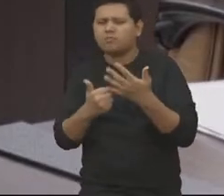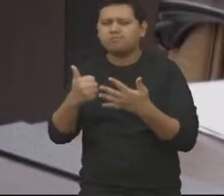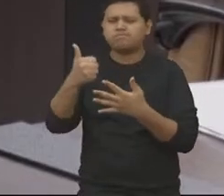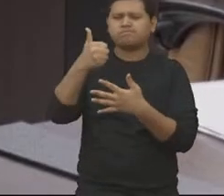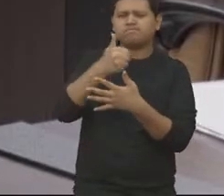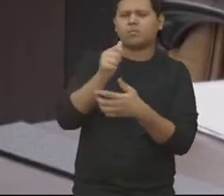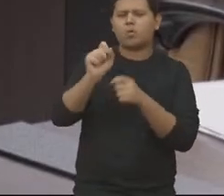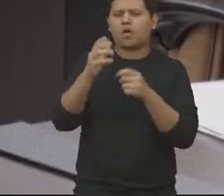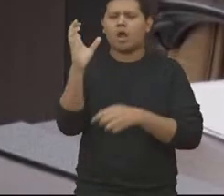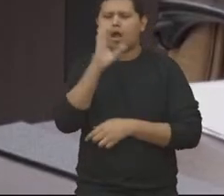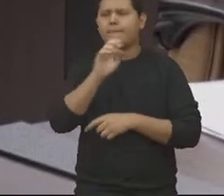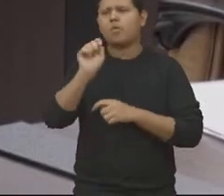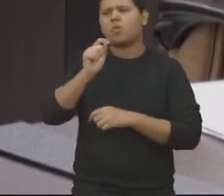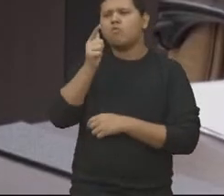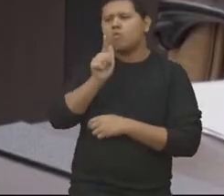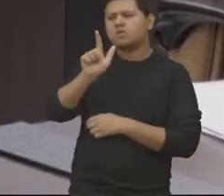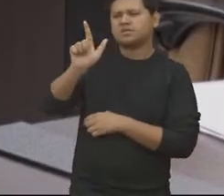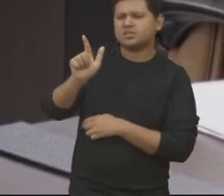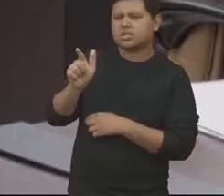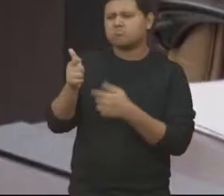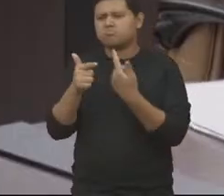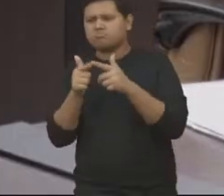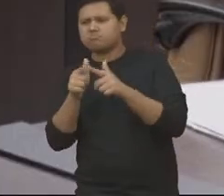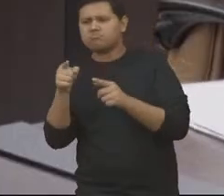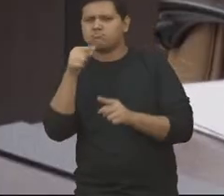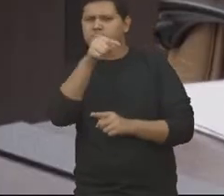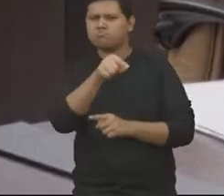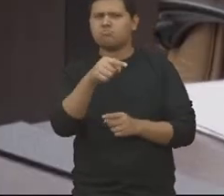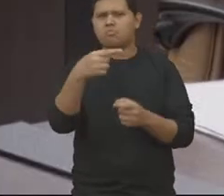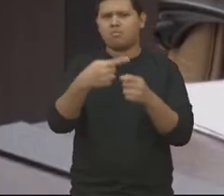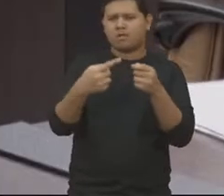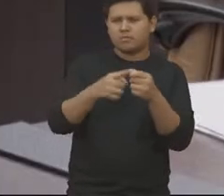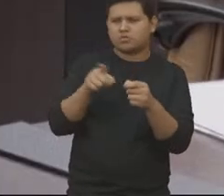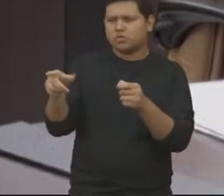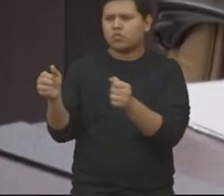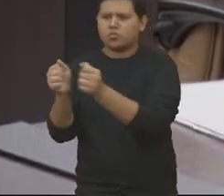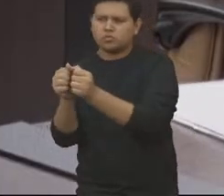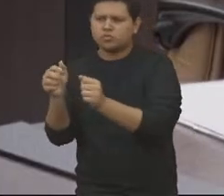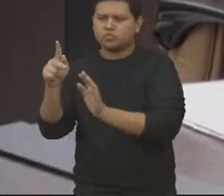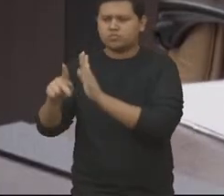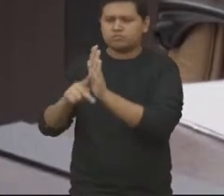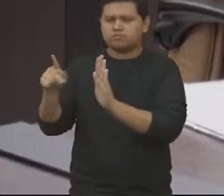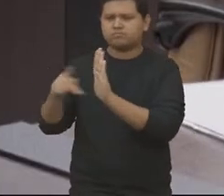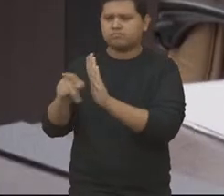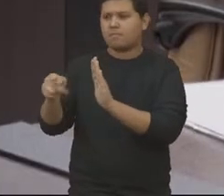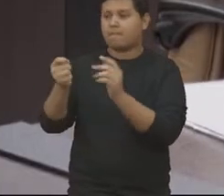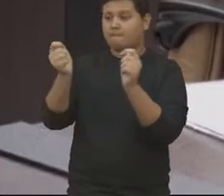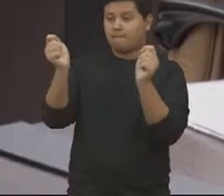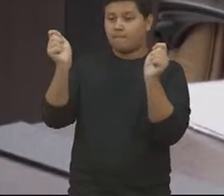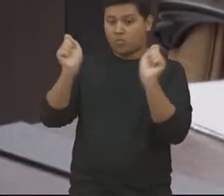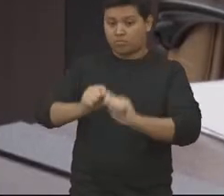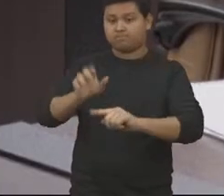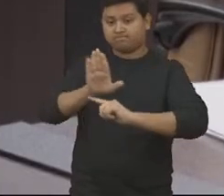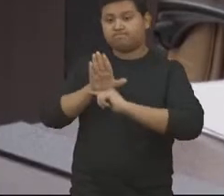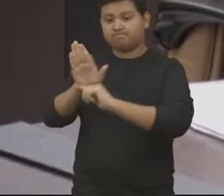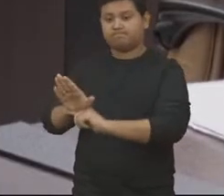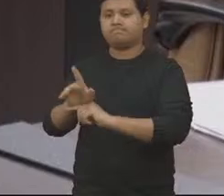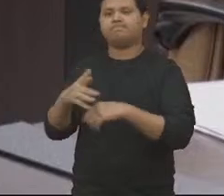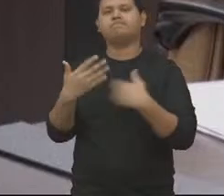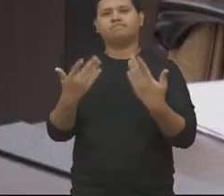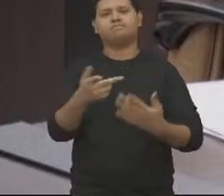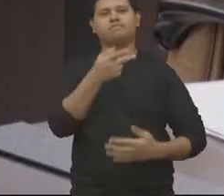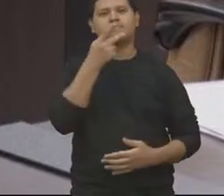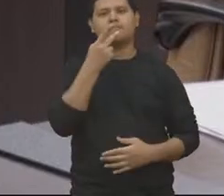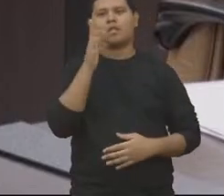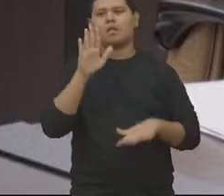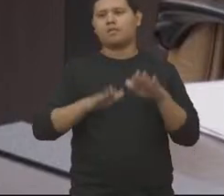agilidade, ser prioridade para o município e para as pessoas poderem ser atendidas. Então, quero aqui dizer